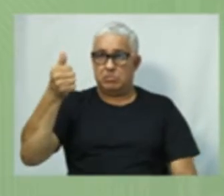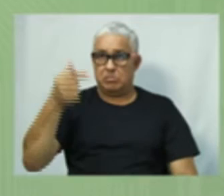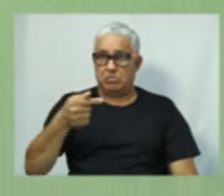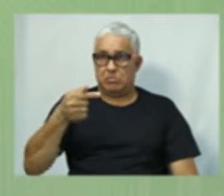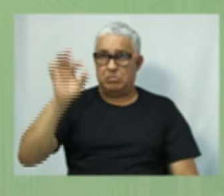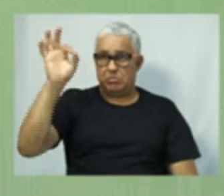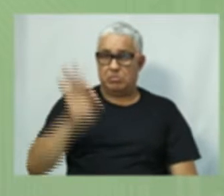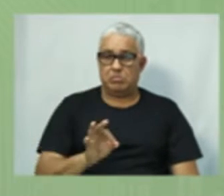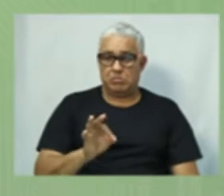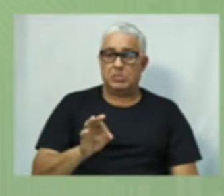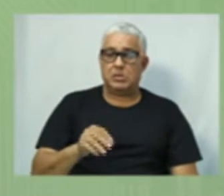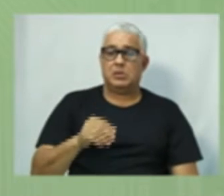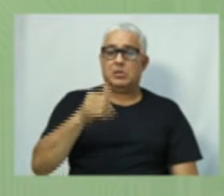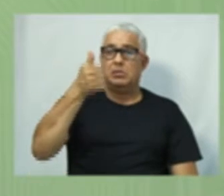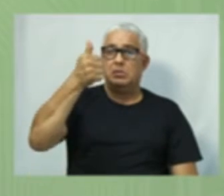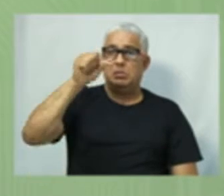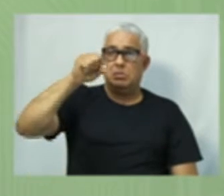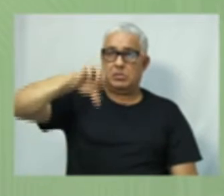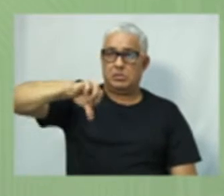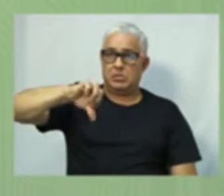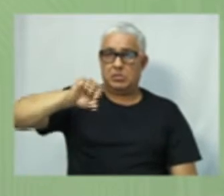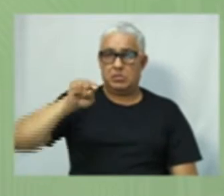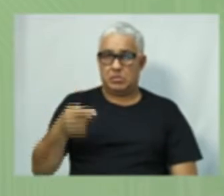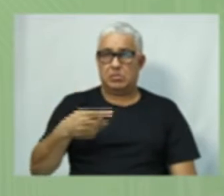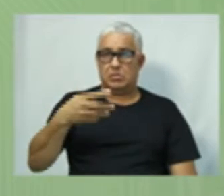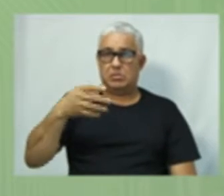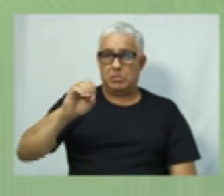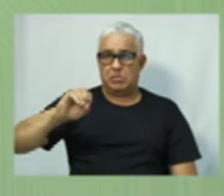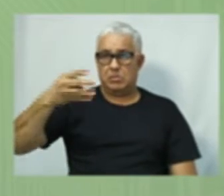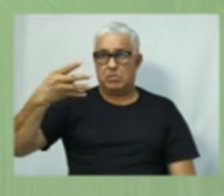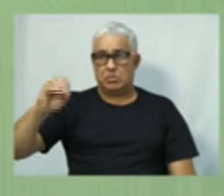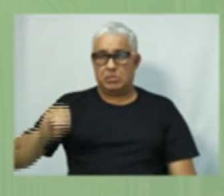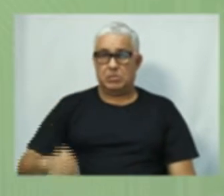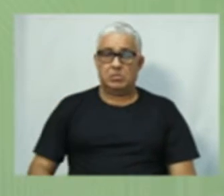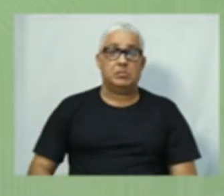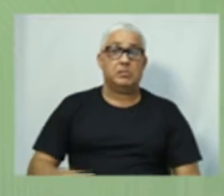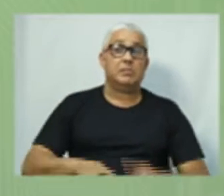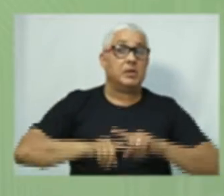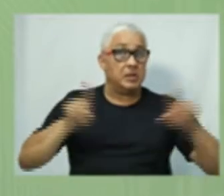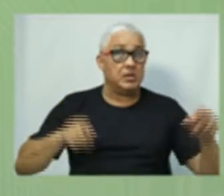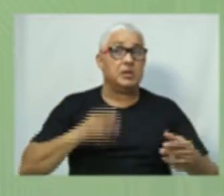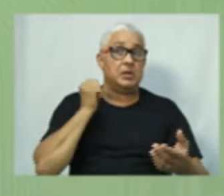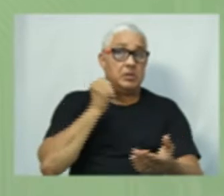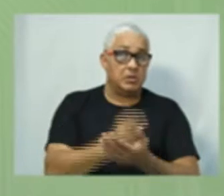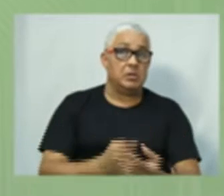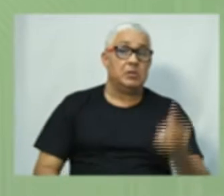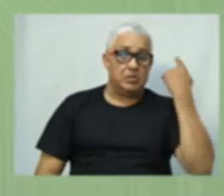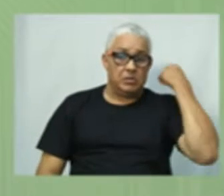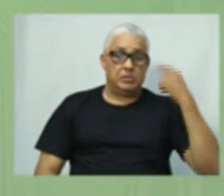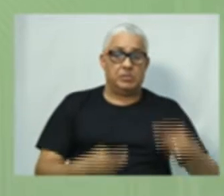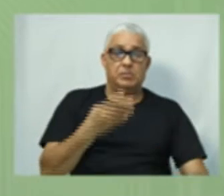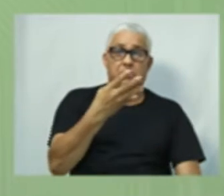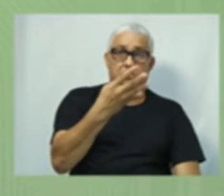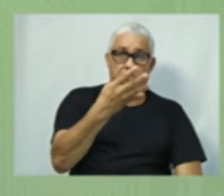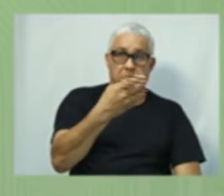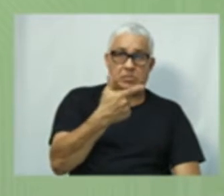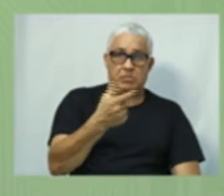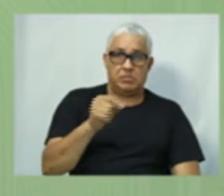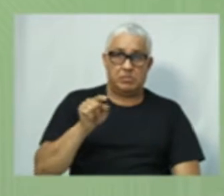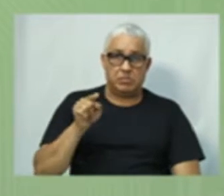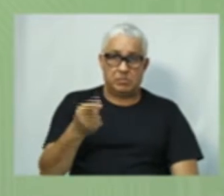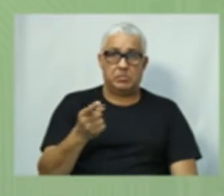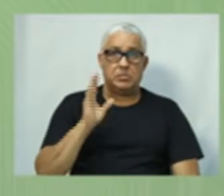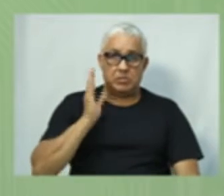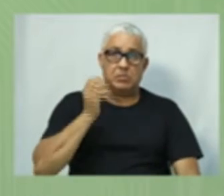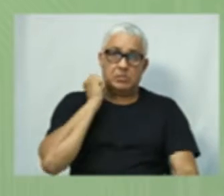189.040. Mas o que acontece? Quando ele comprou, nas compras de 420.000, ele já